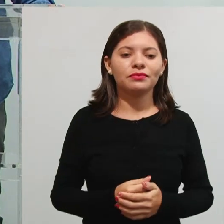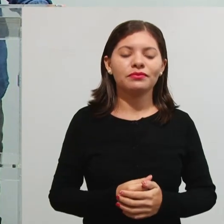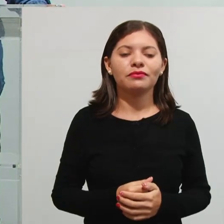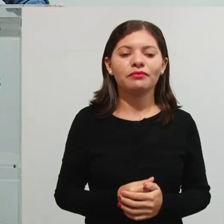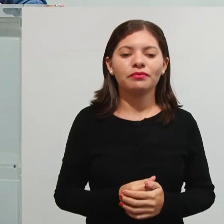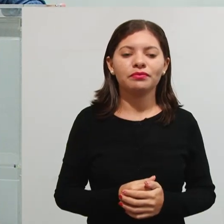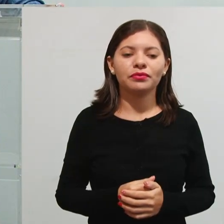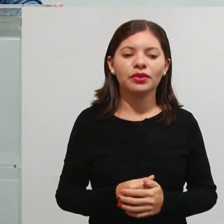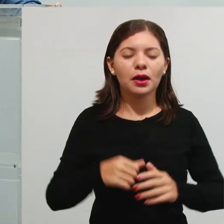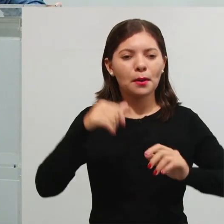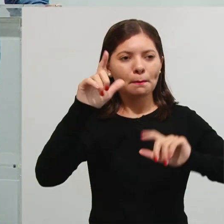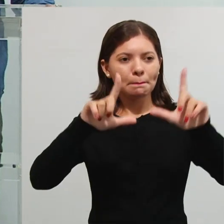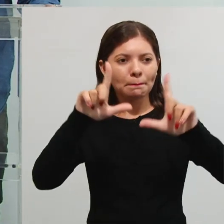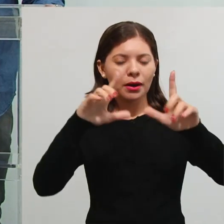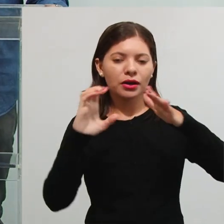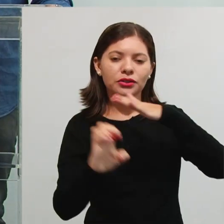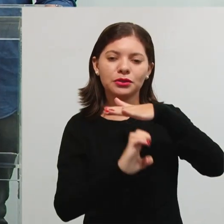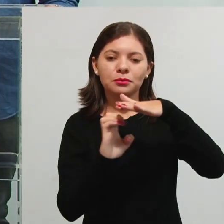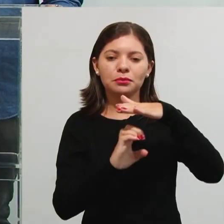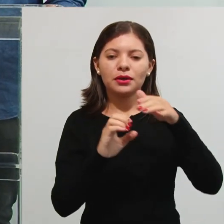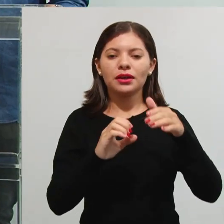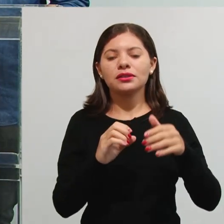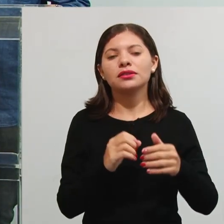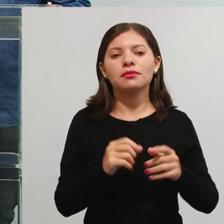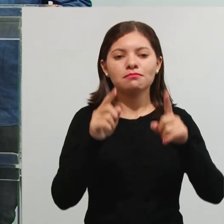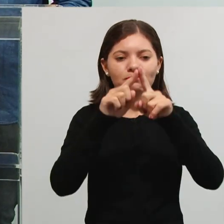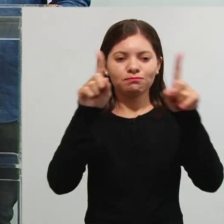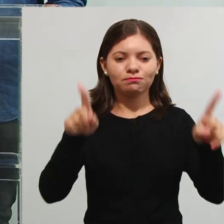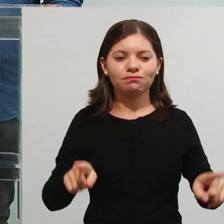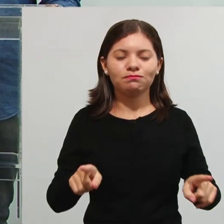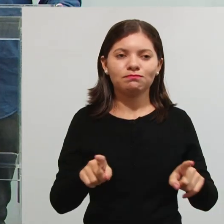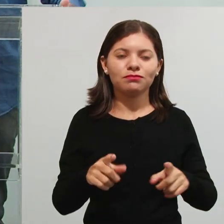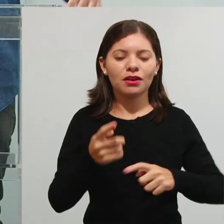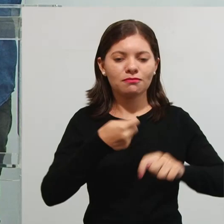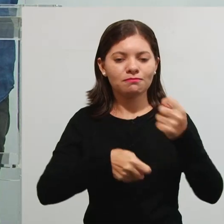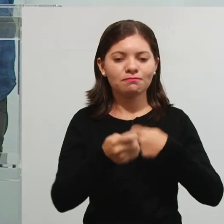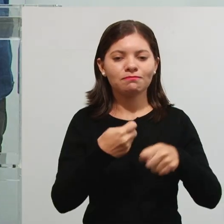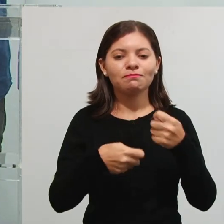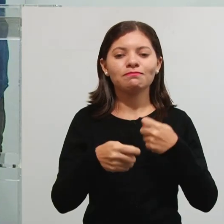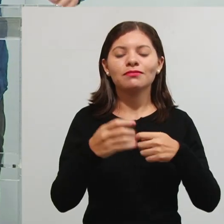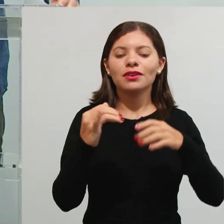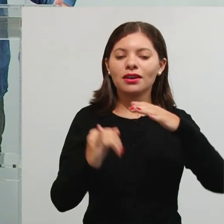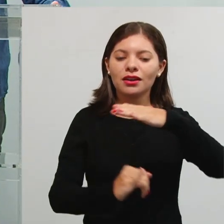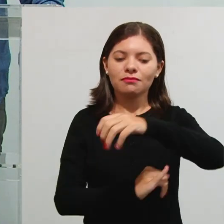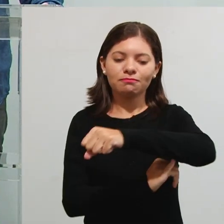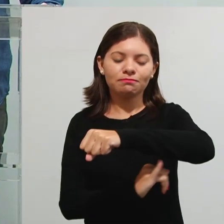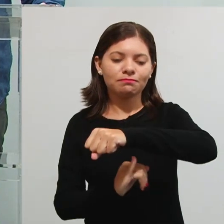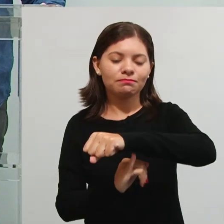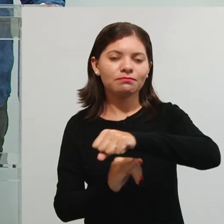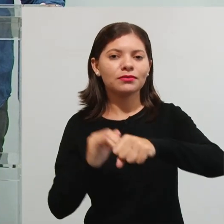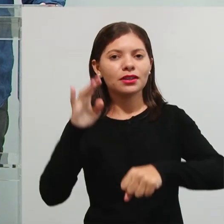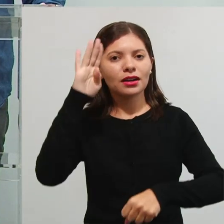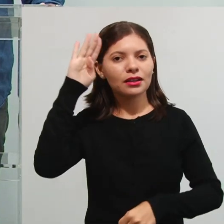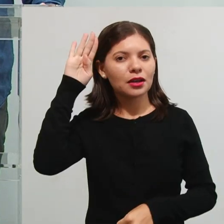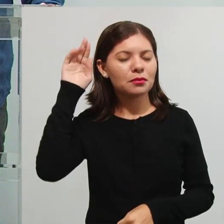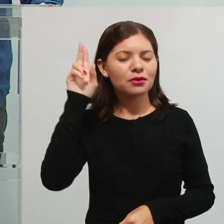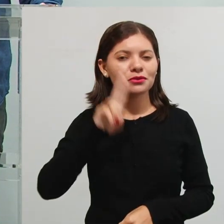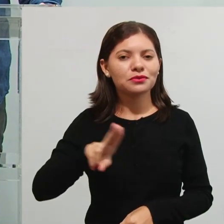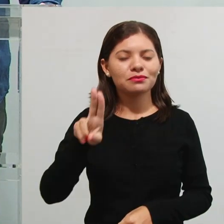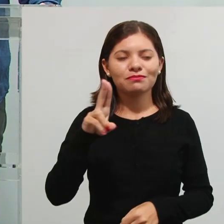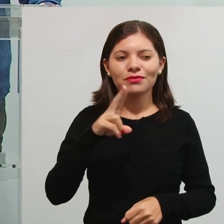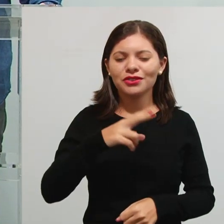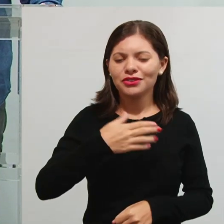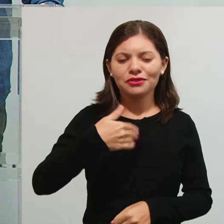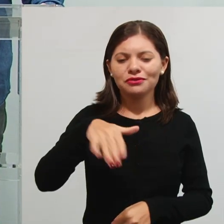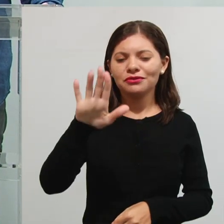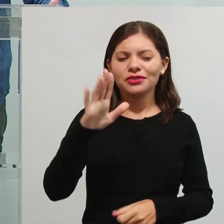segue páginas de empresas, páginas de negócios, instituições acadêmicas, universidades, enfim, e você lá você